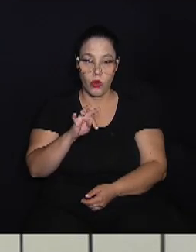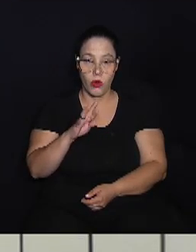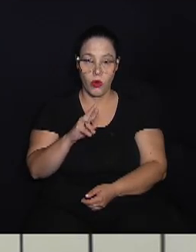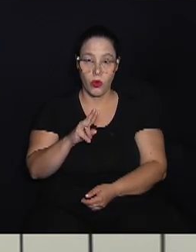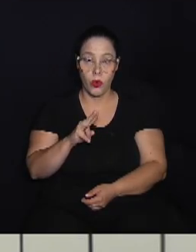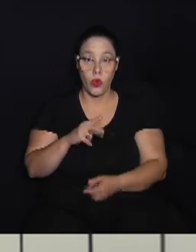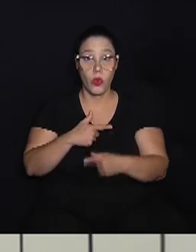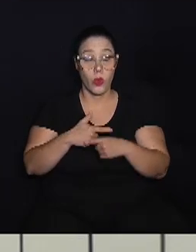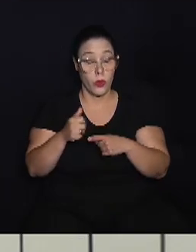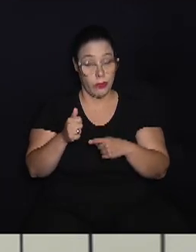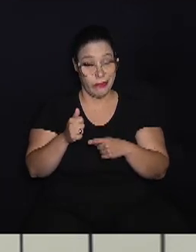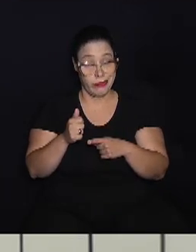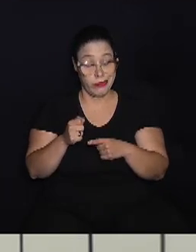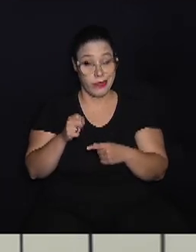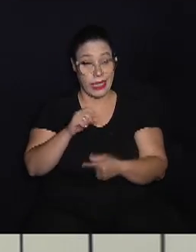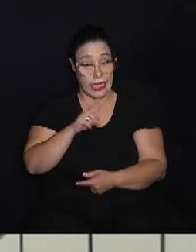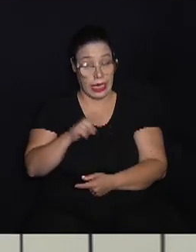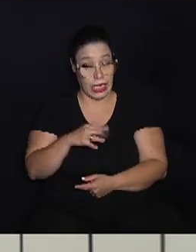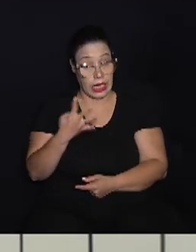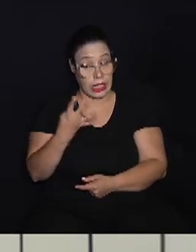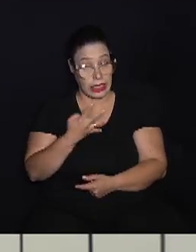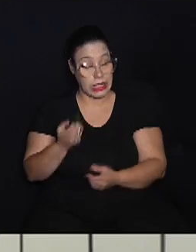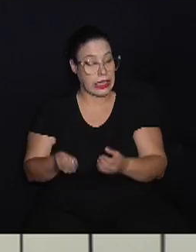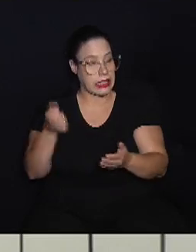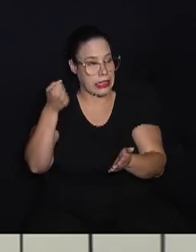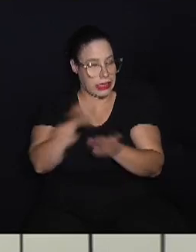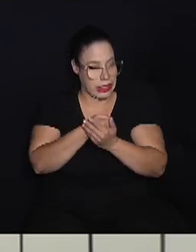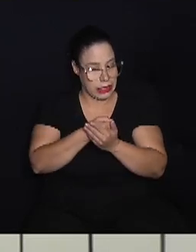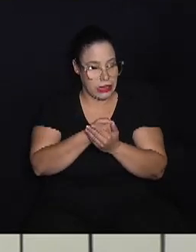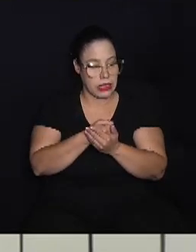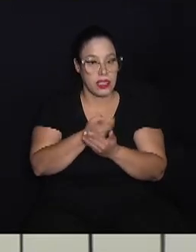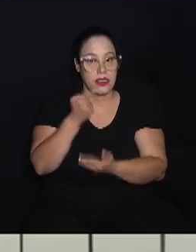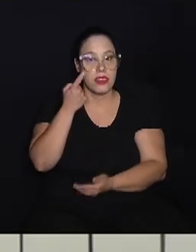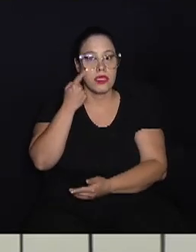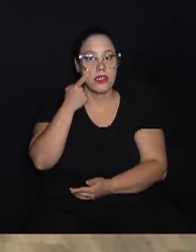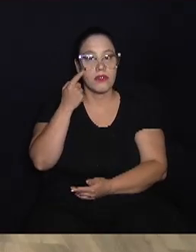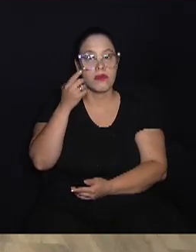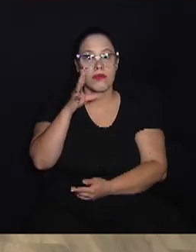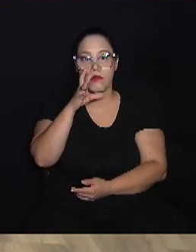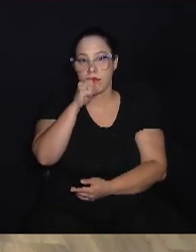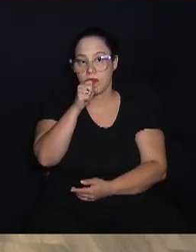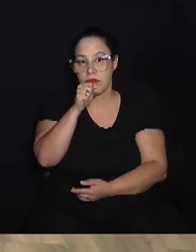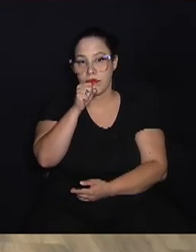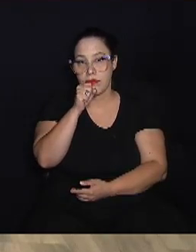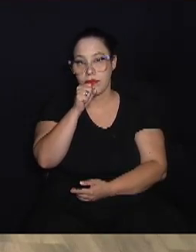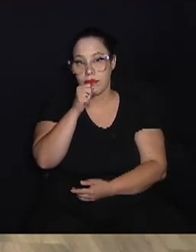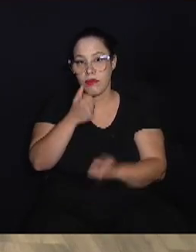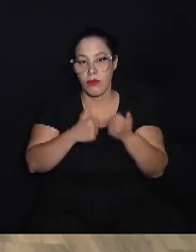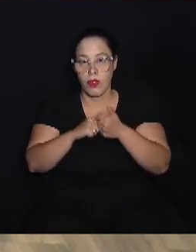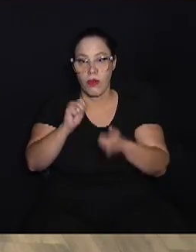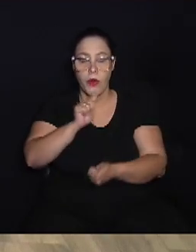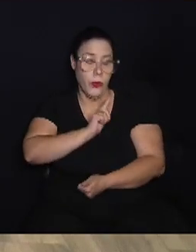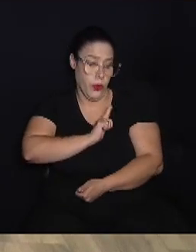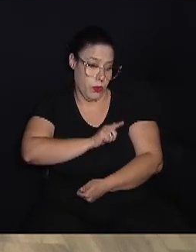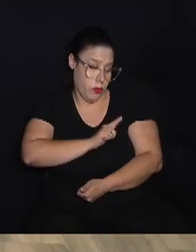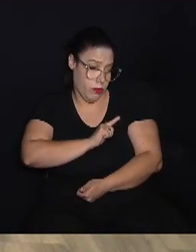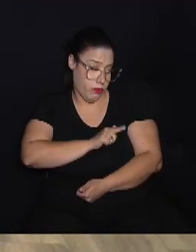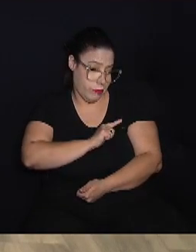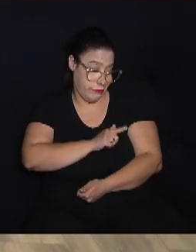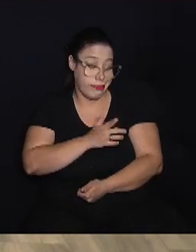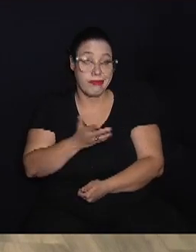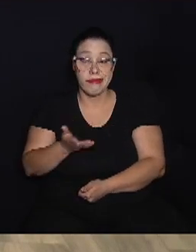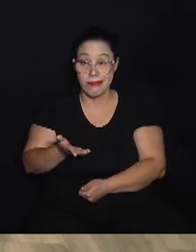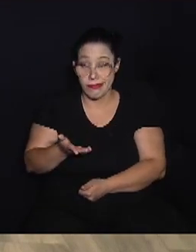já saiu da Z4 e vem com tudo, olha. E amanhã tem jogo do Bugre, porque o